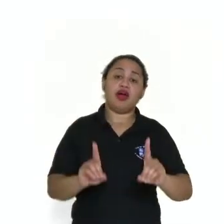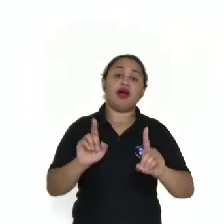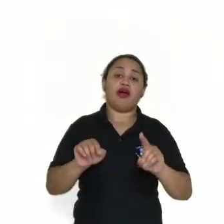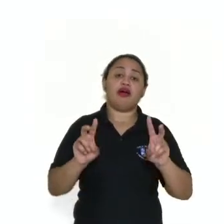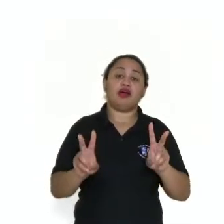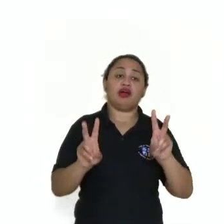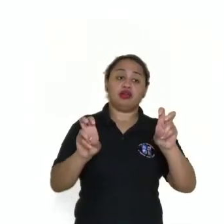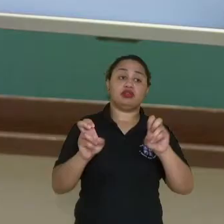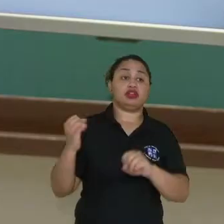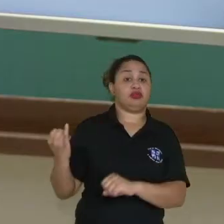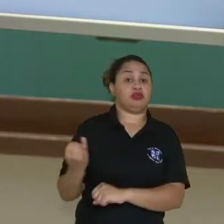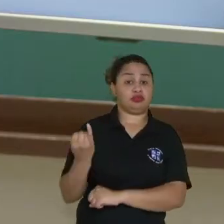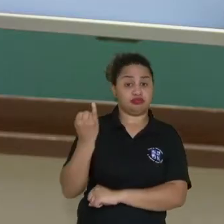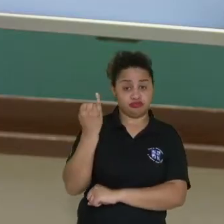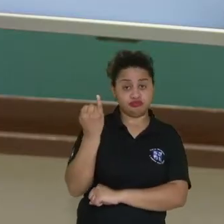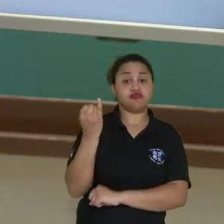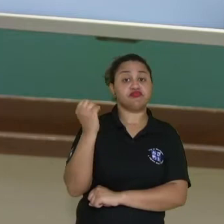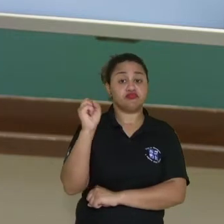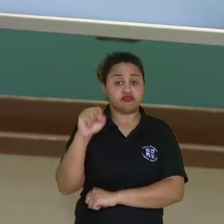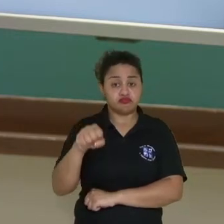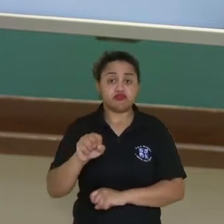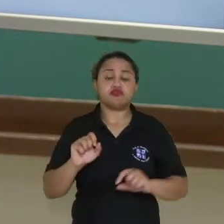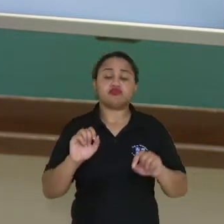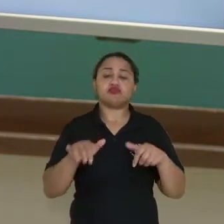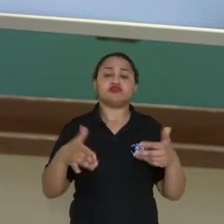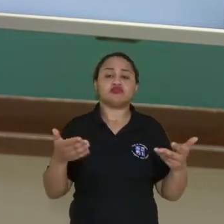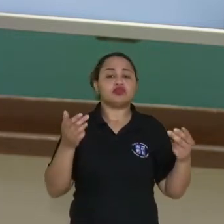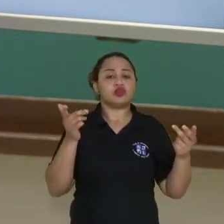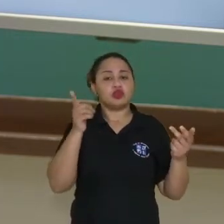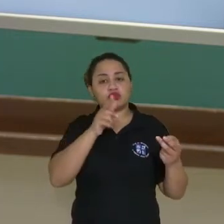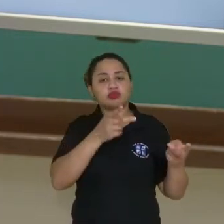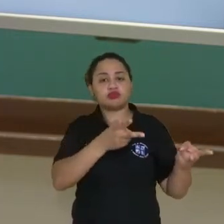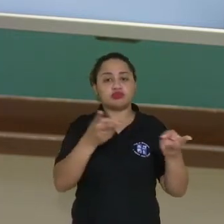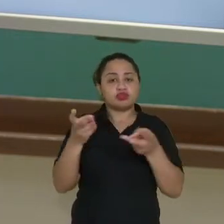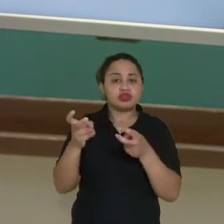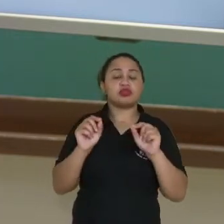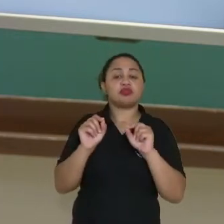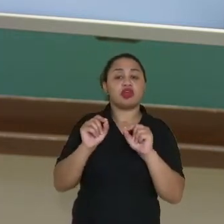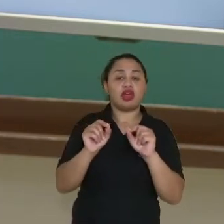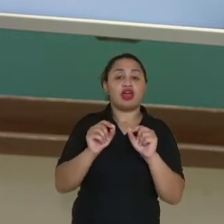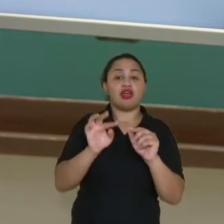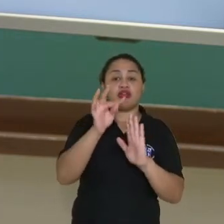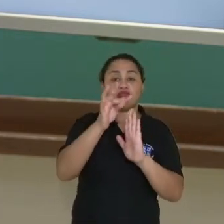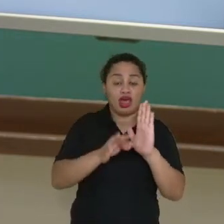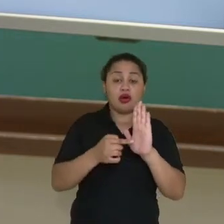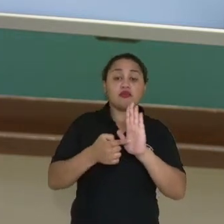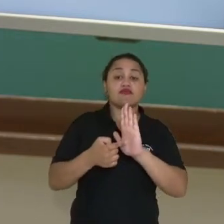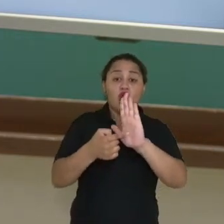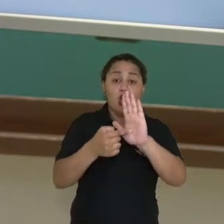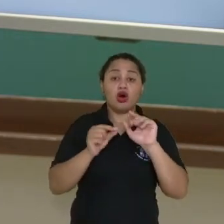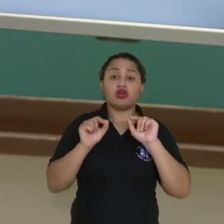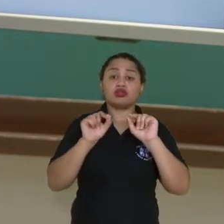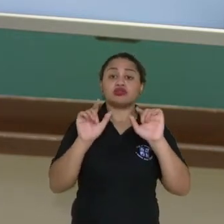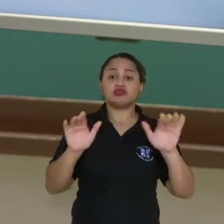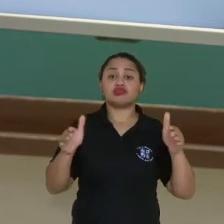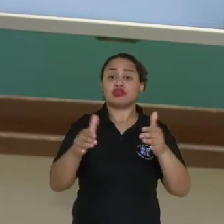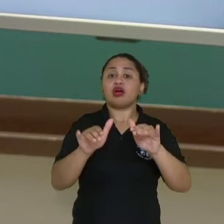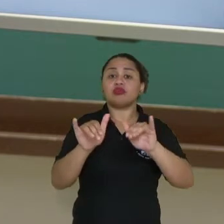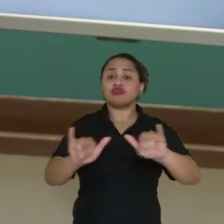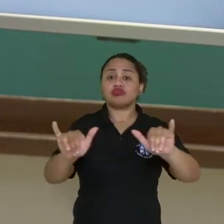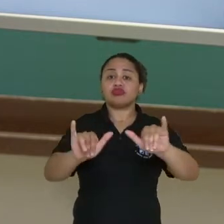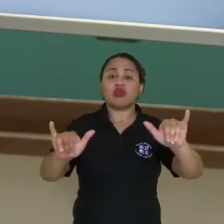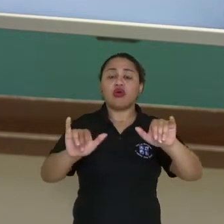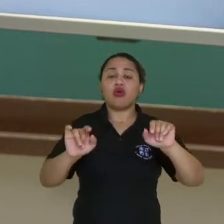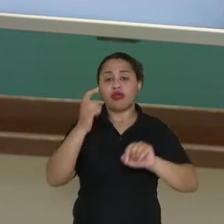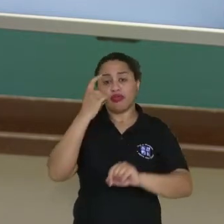tema de grande relevância, né? Então a gente percebe já que no início do texto há uma ênfase em disseminar essa